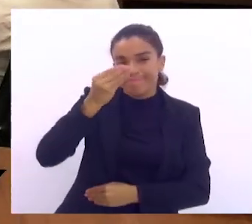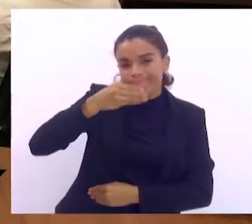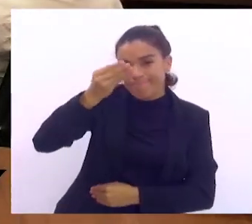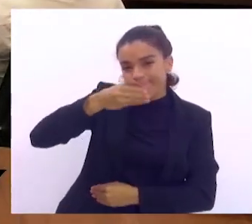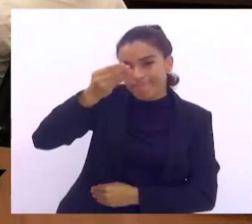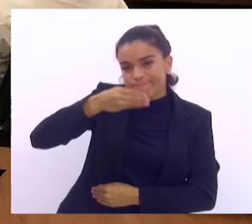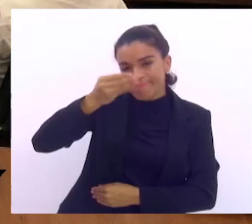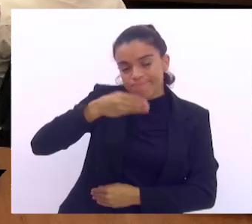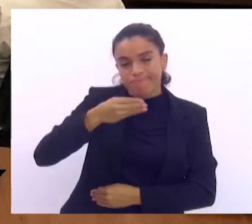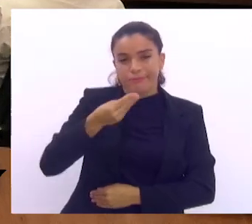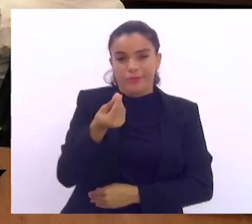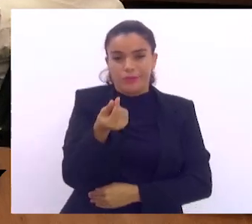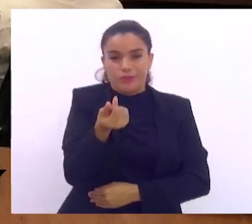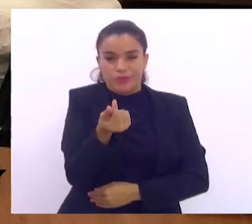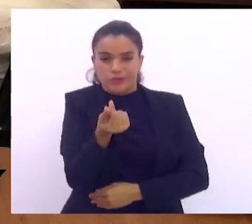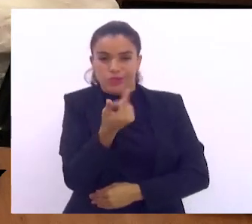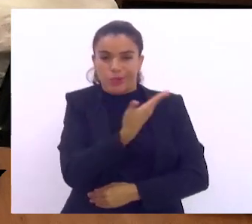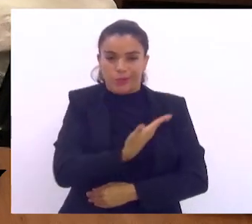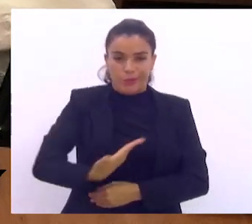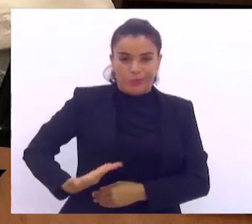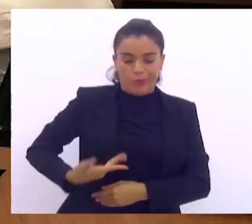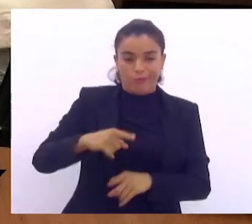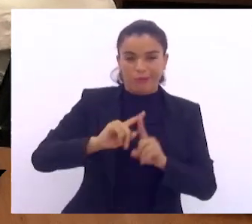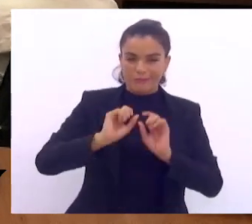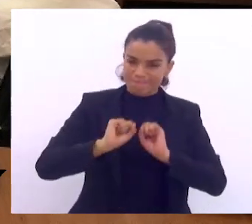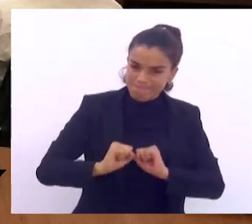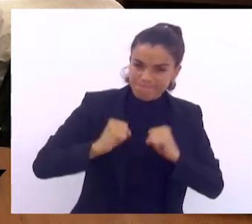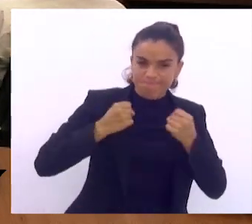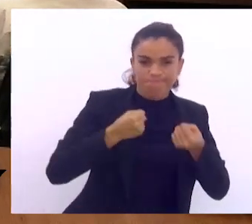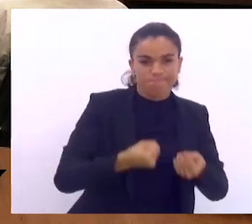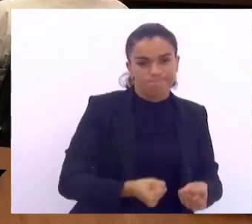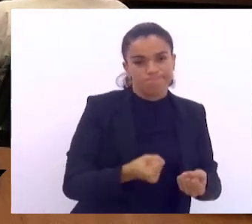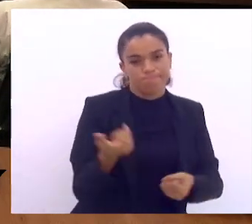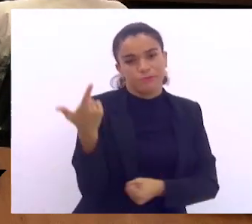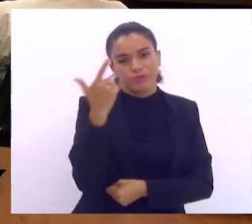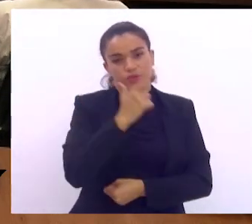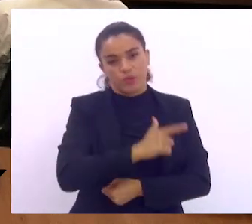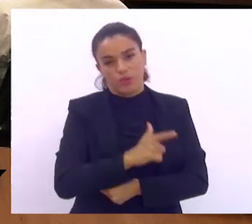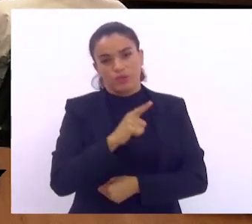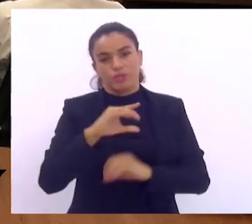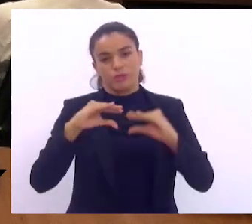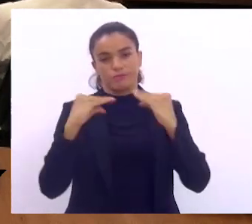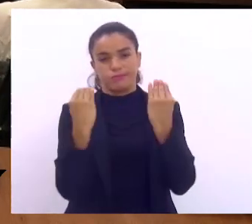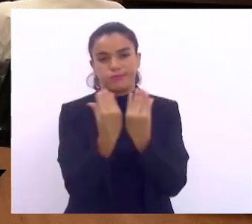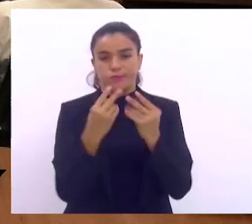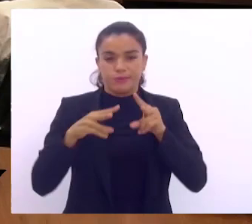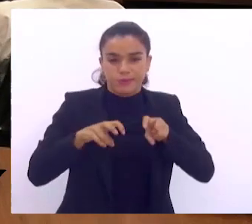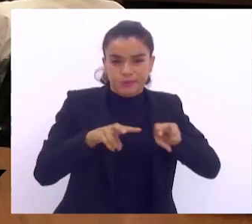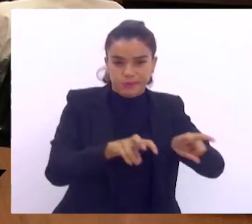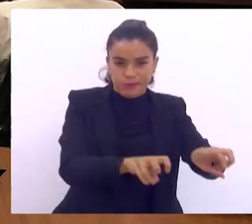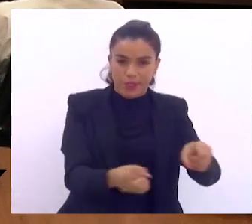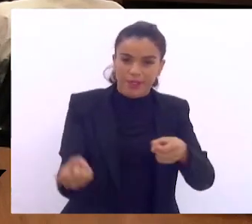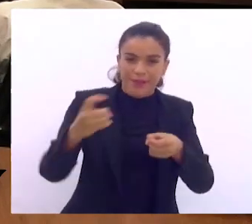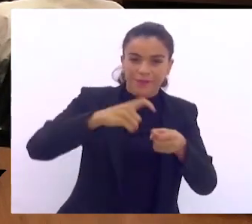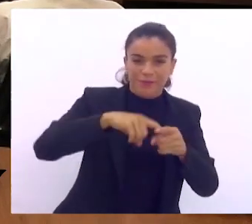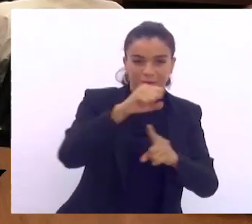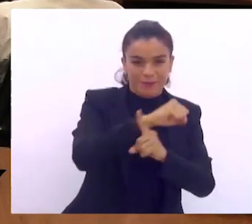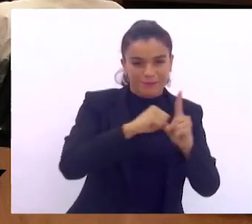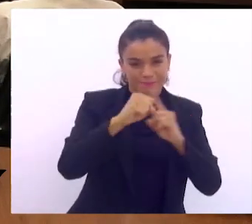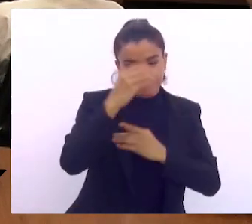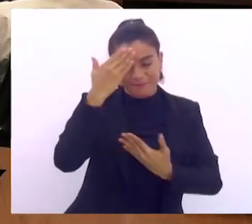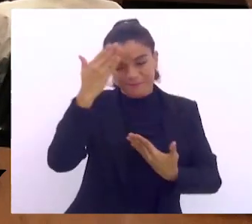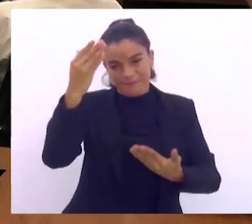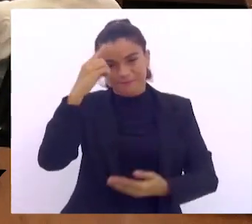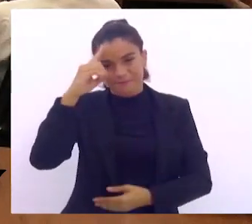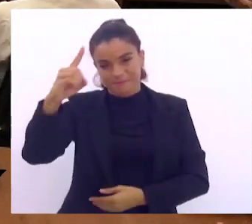das nossas contas públicas, mas de um esforço gigante para que nós tenhamos o estádio Célio de Barros de volta à comunidade. Muito obrigado e um bom